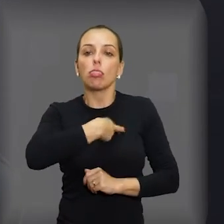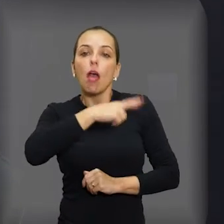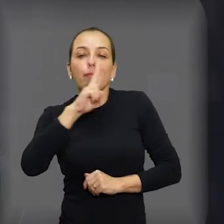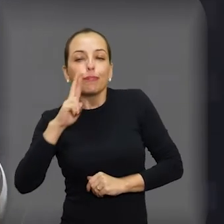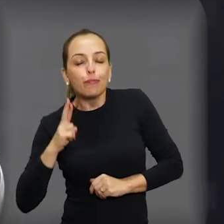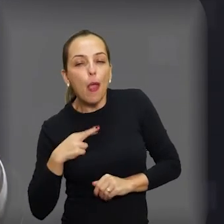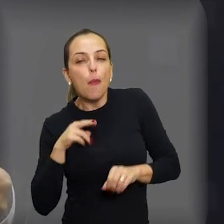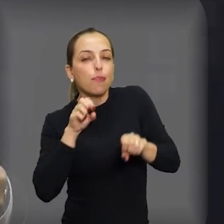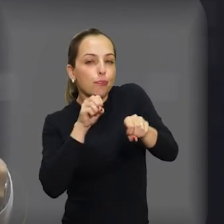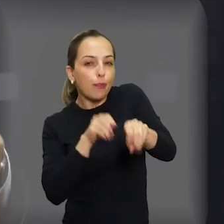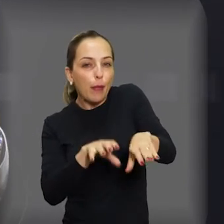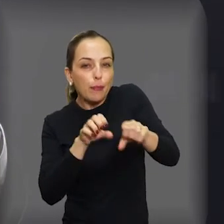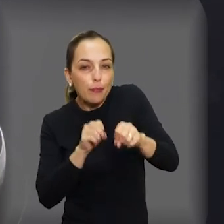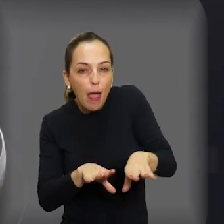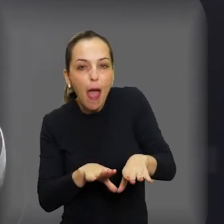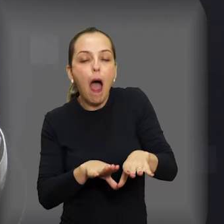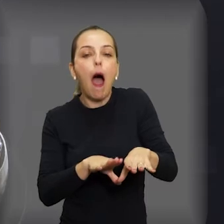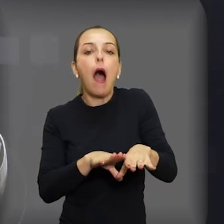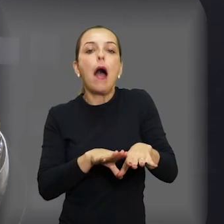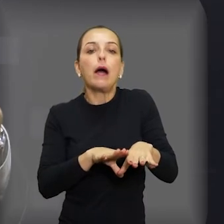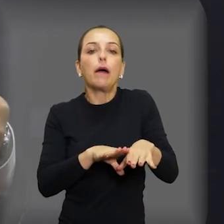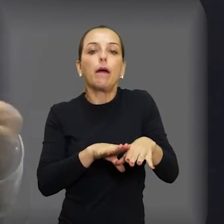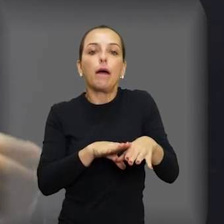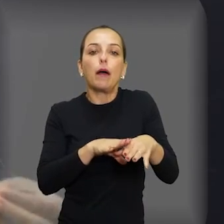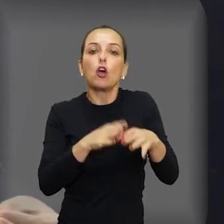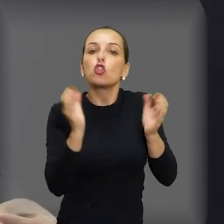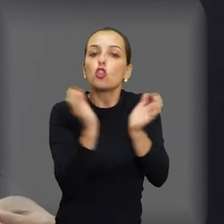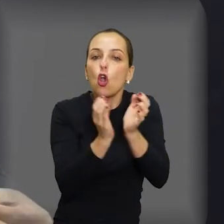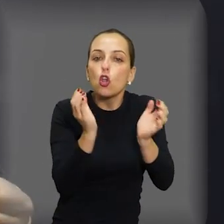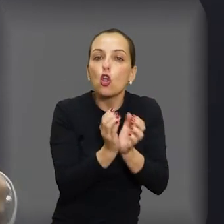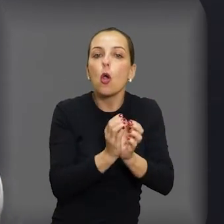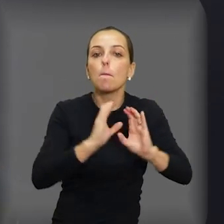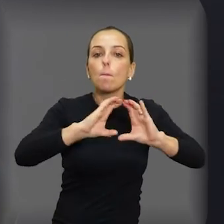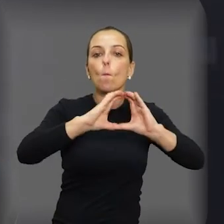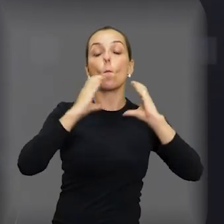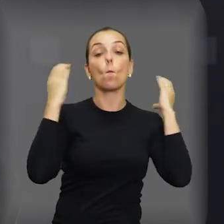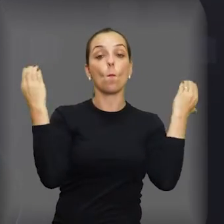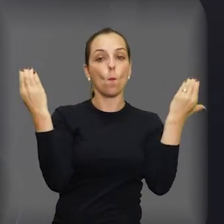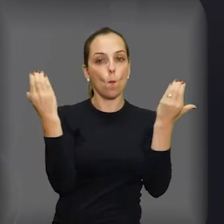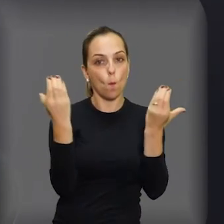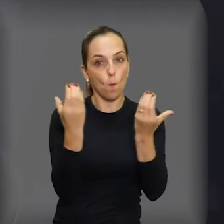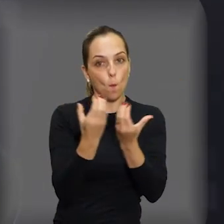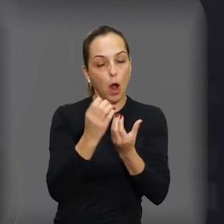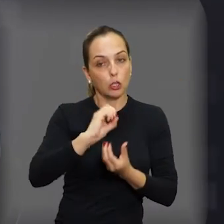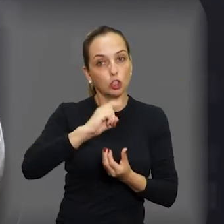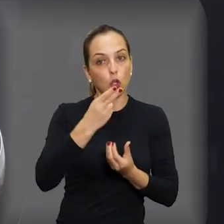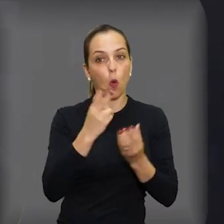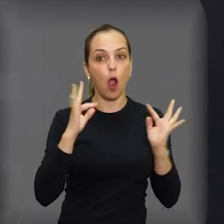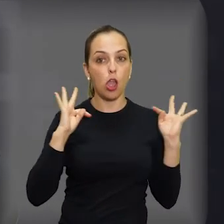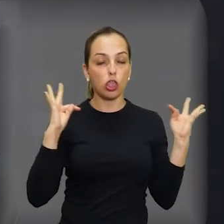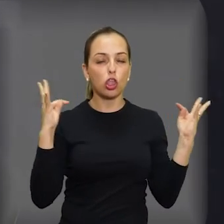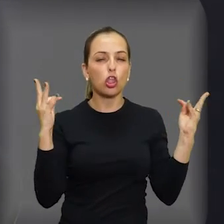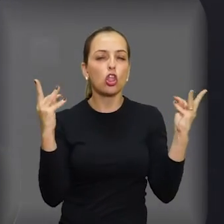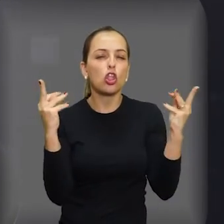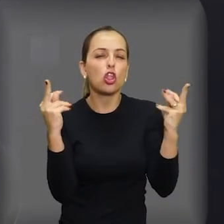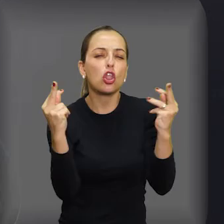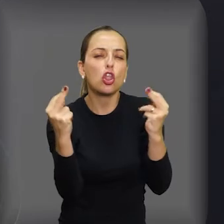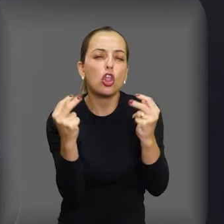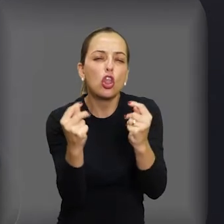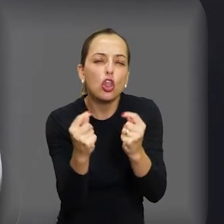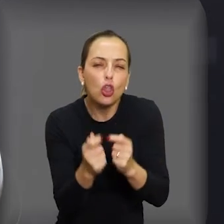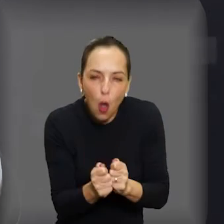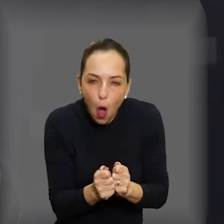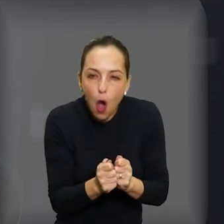se isso fosse construído em termos de cidadania nas escolas e também nas práticas religiosas,